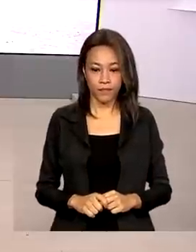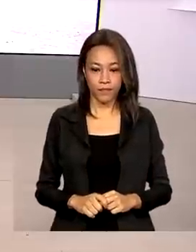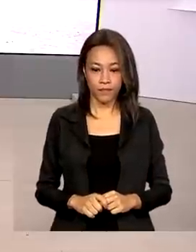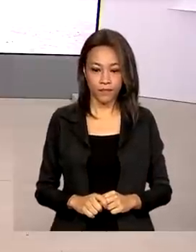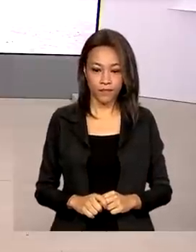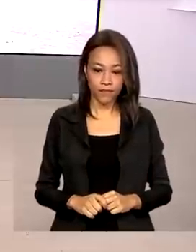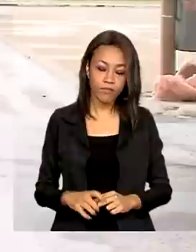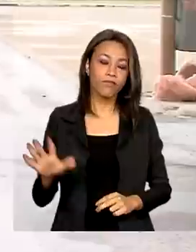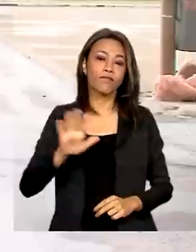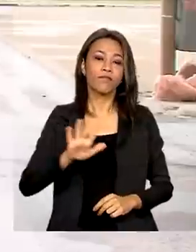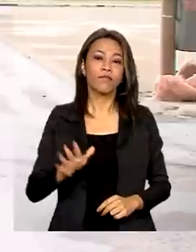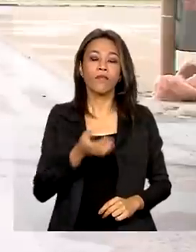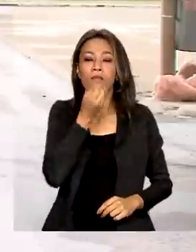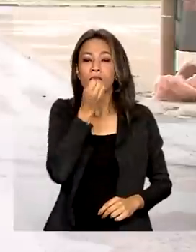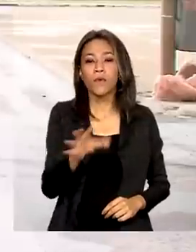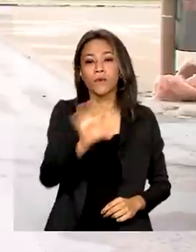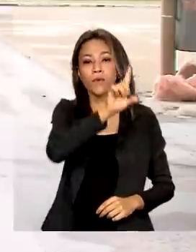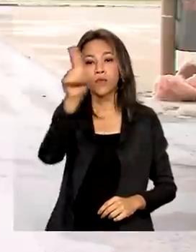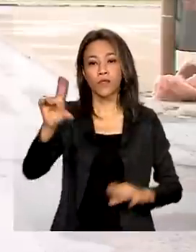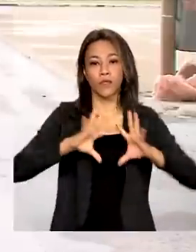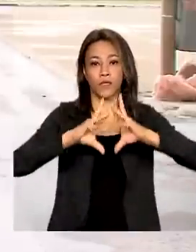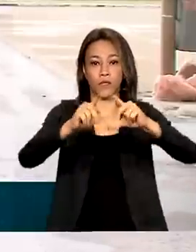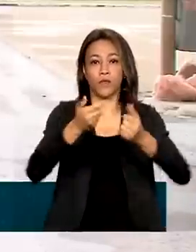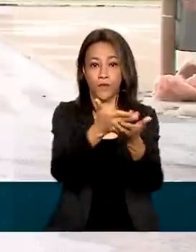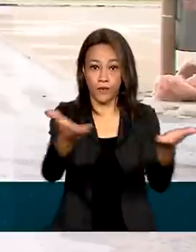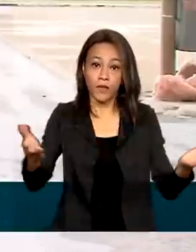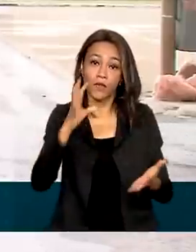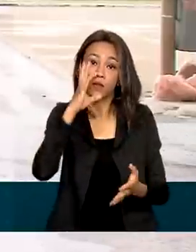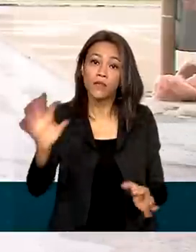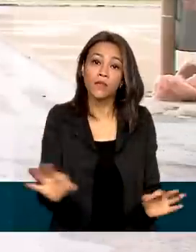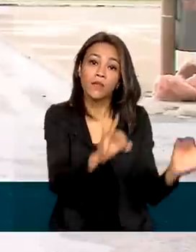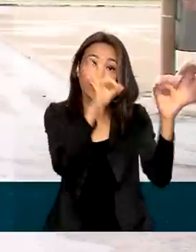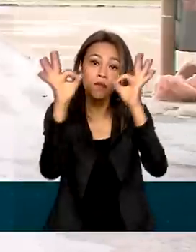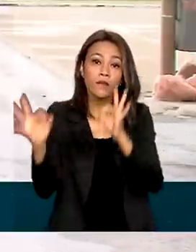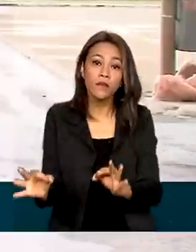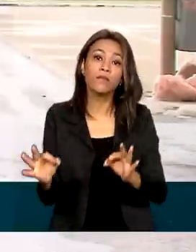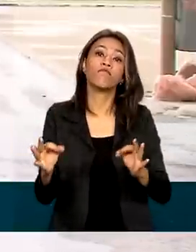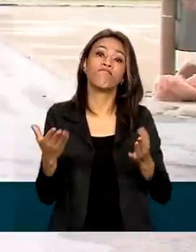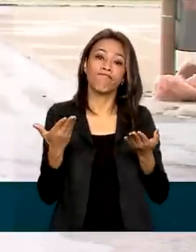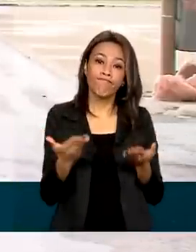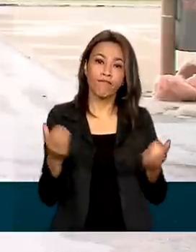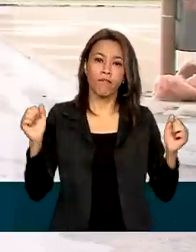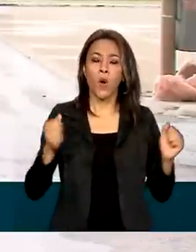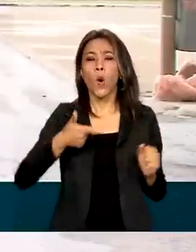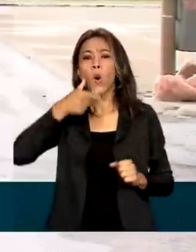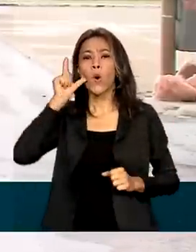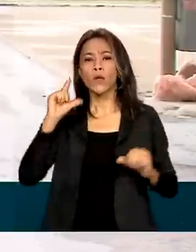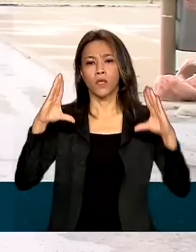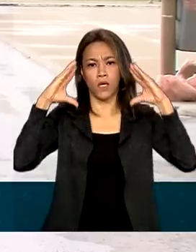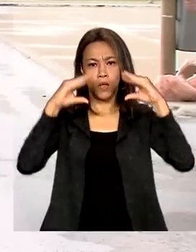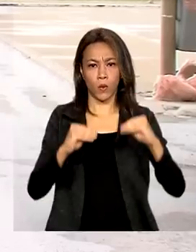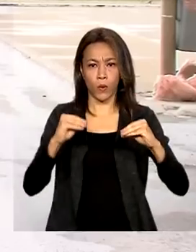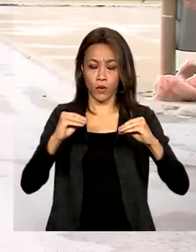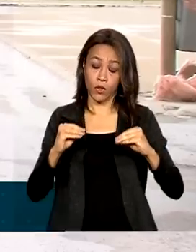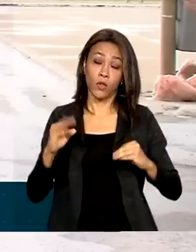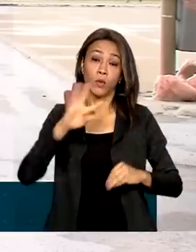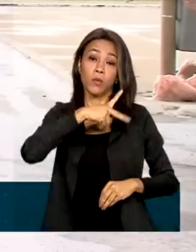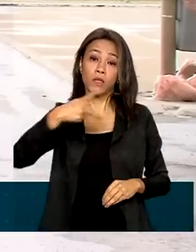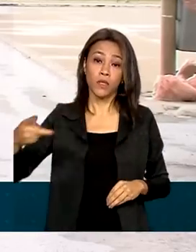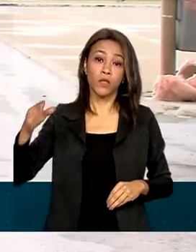olá Renata bom dia para você bom dia a todos que nos acompanham é assim que chegou a Brasília na noite de ontem o presidente Lula